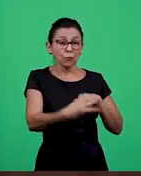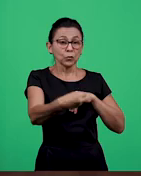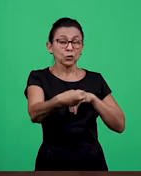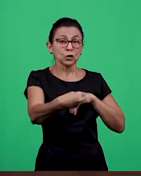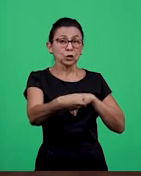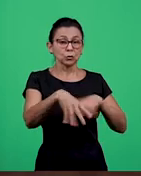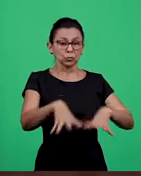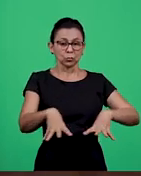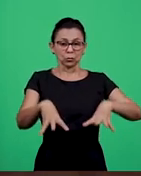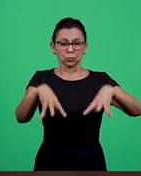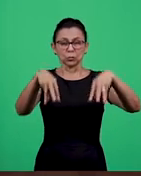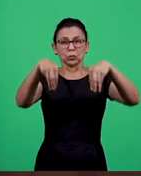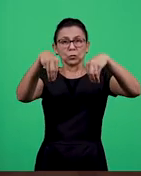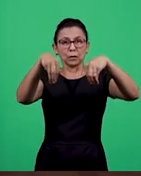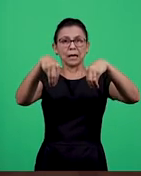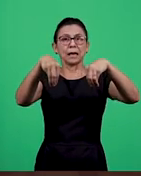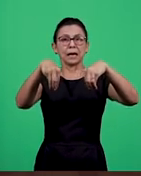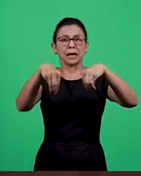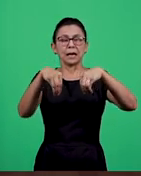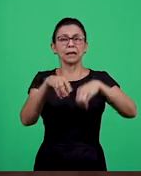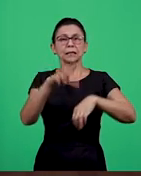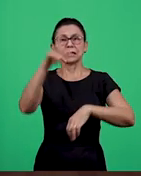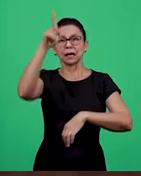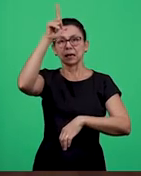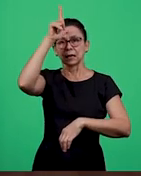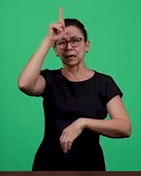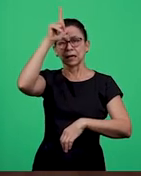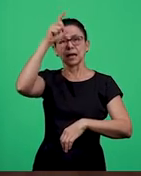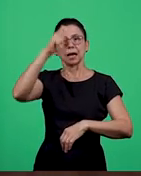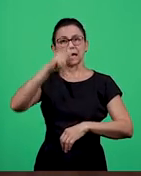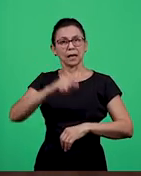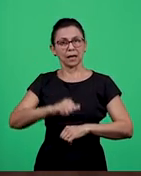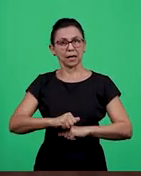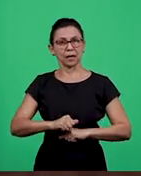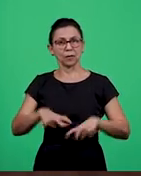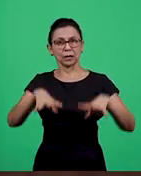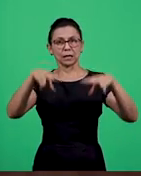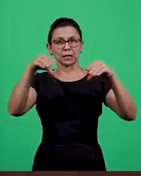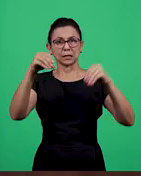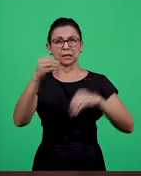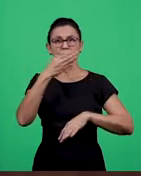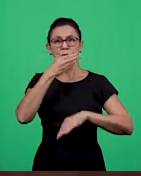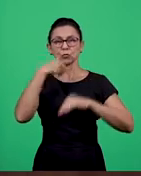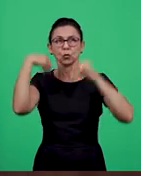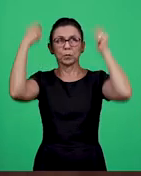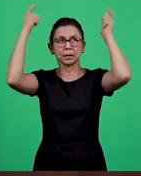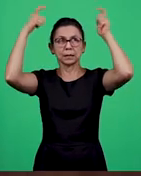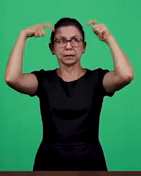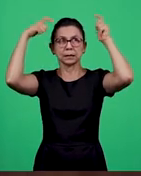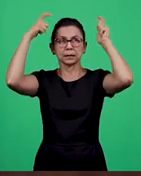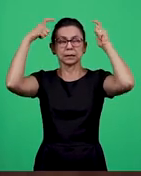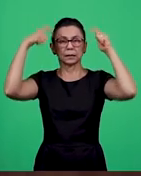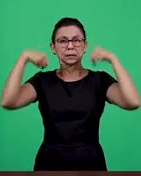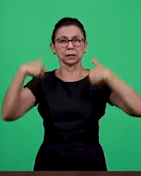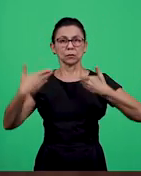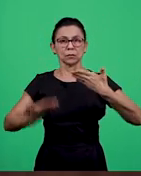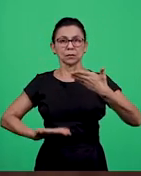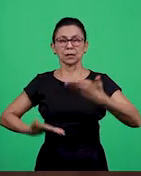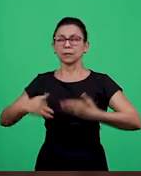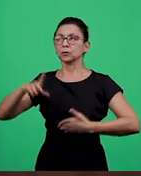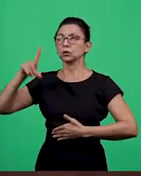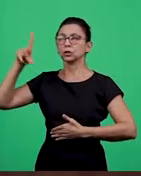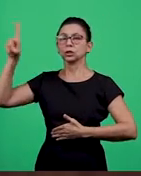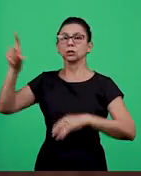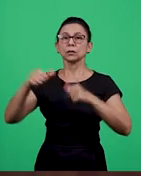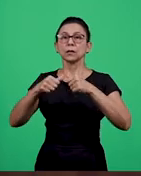castelo lá em Wartburg, na Alemanha. Era o castelo de um príncipe cristão e ele